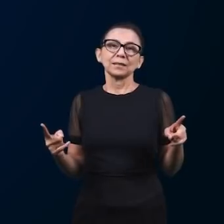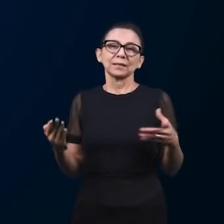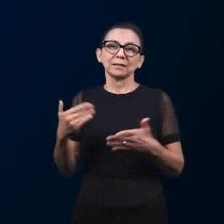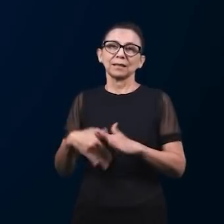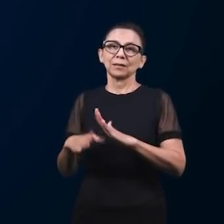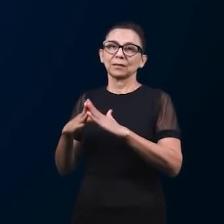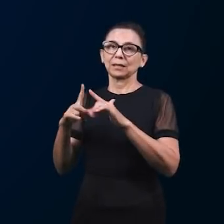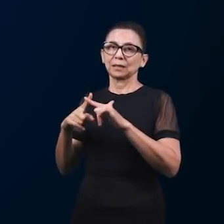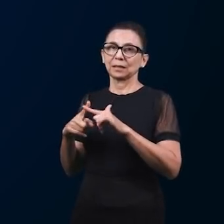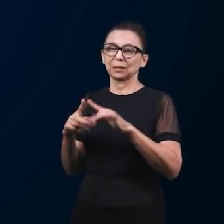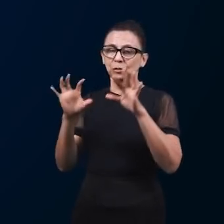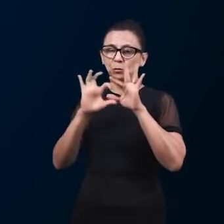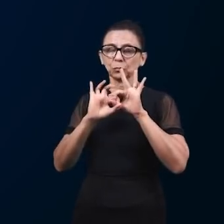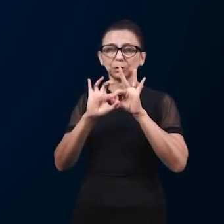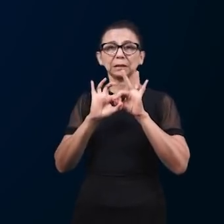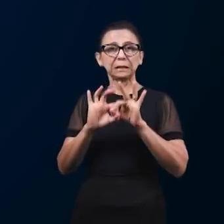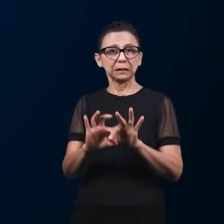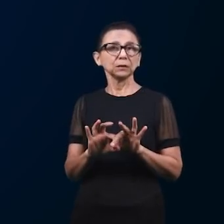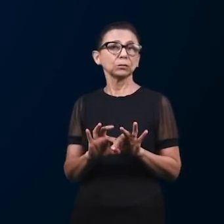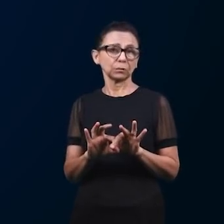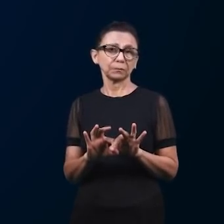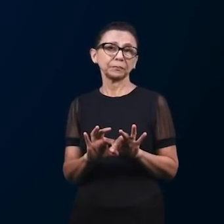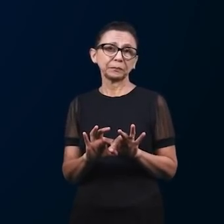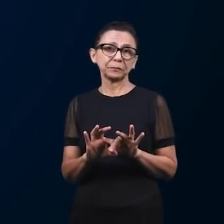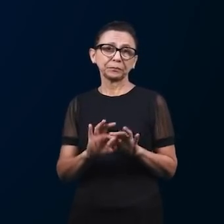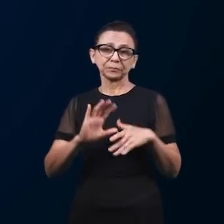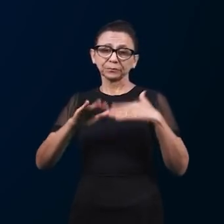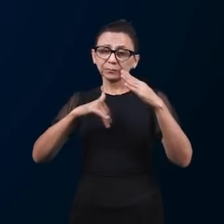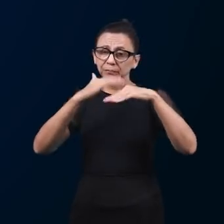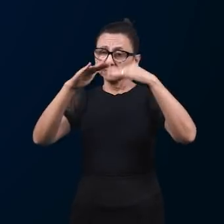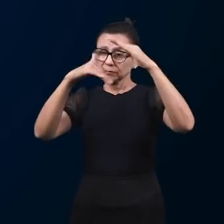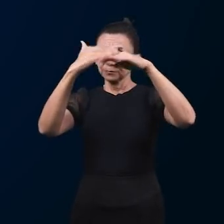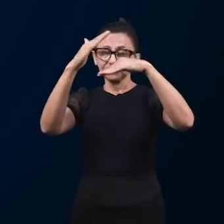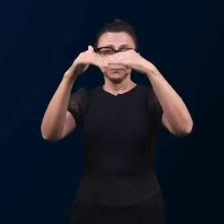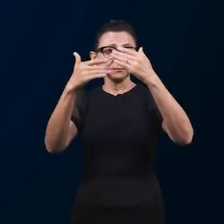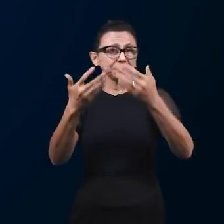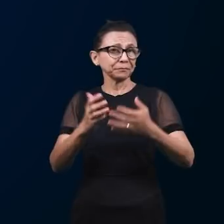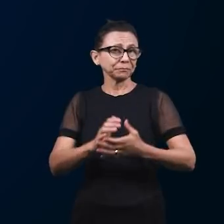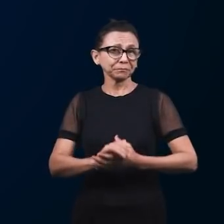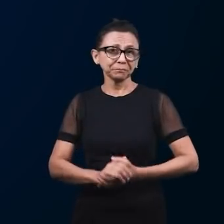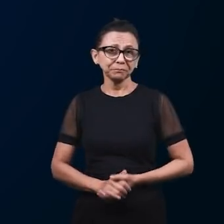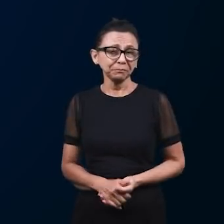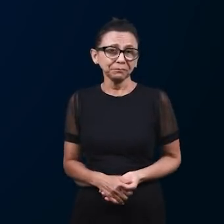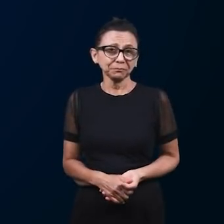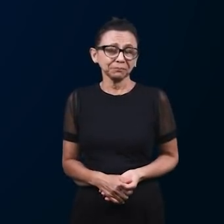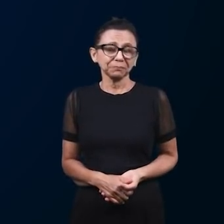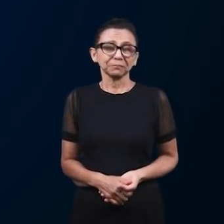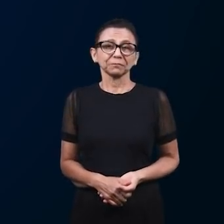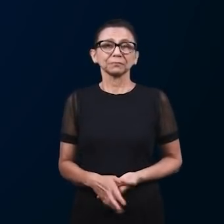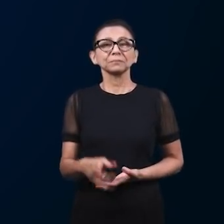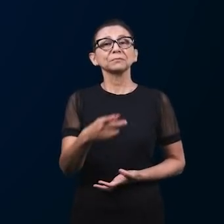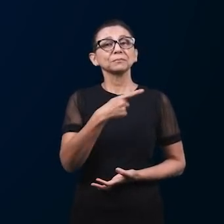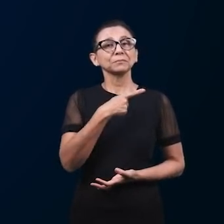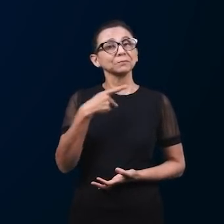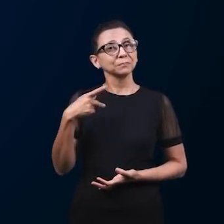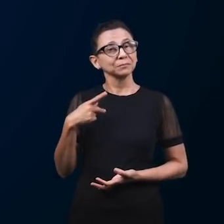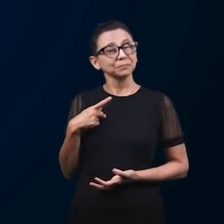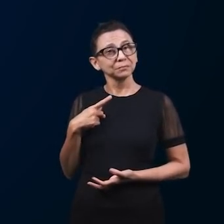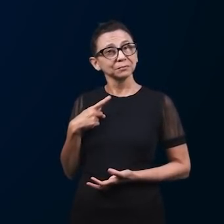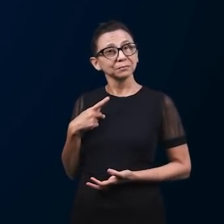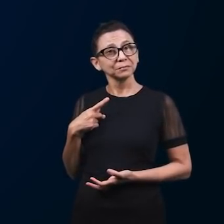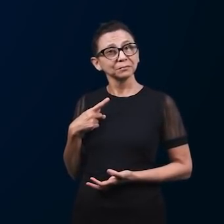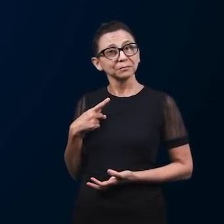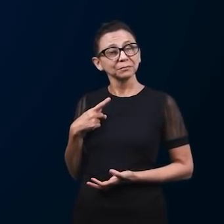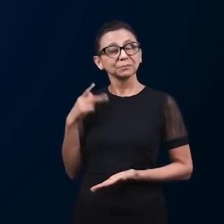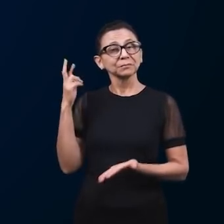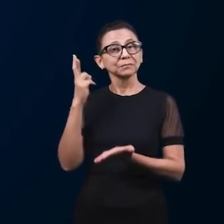pão é multiplicado. Nós estamos vivendo a multiplicação dos pães, em que o pastor ele é beneficiado